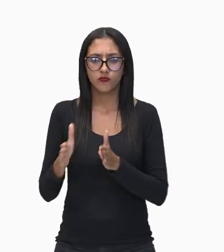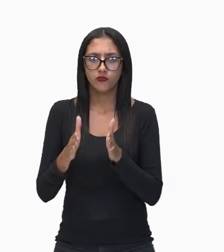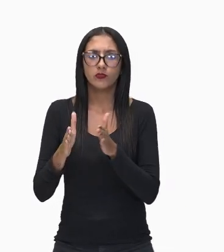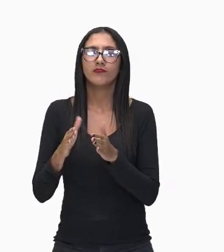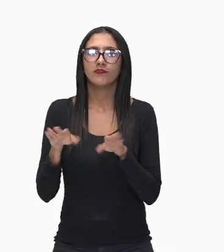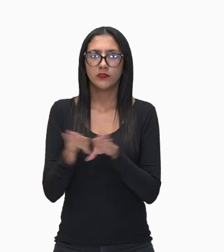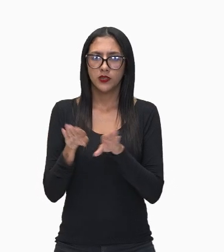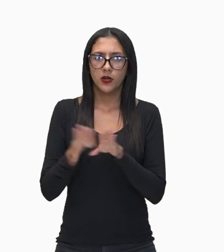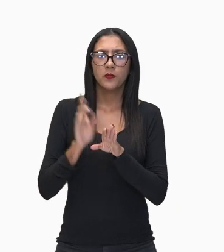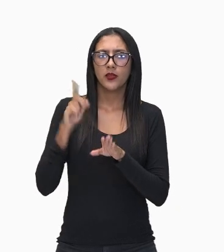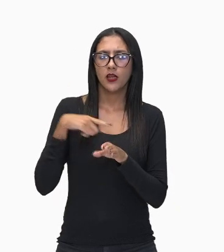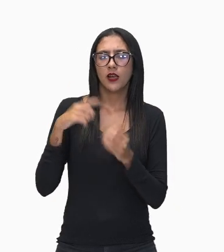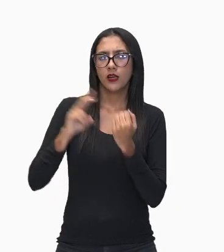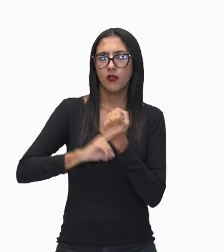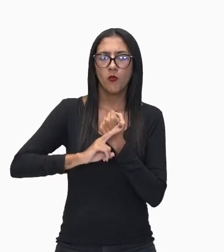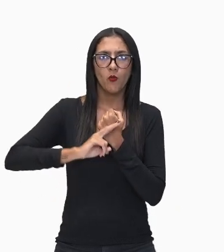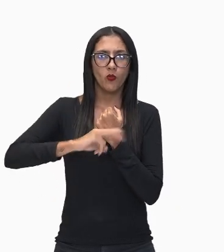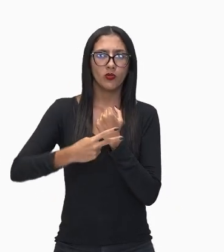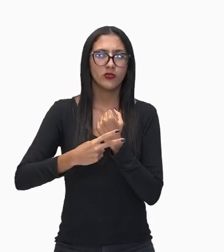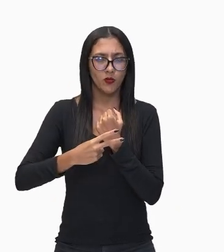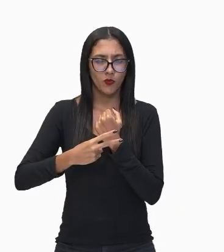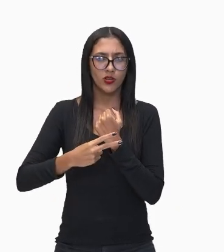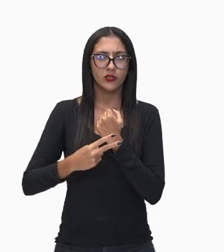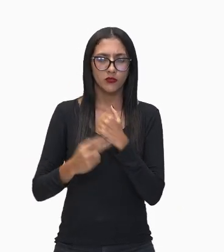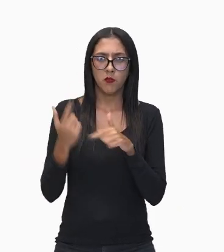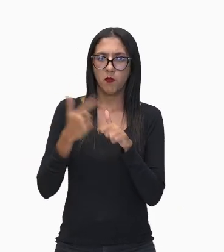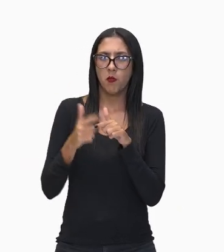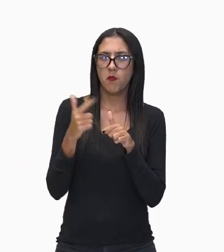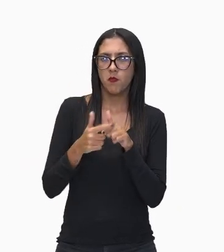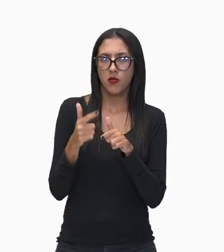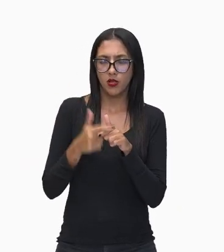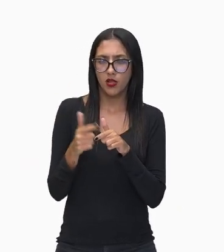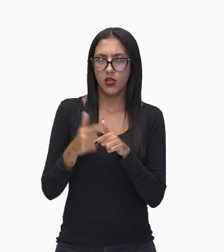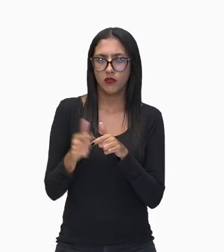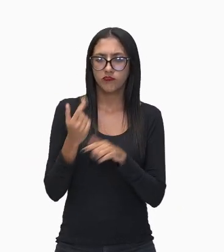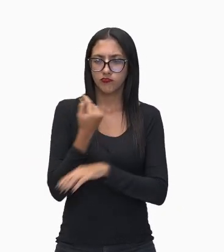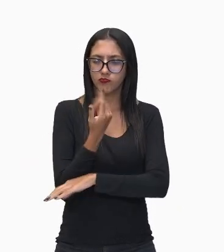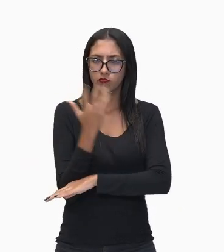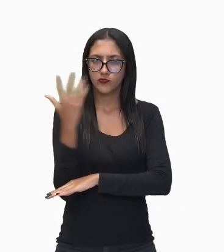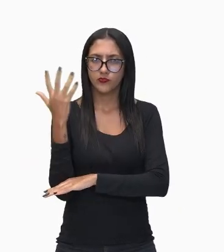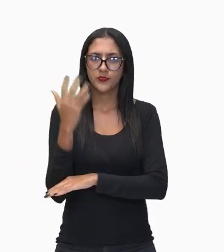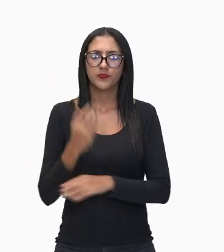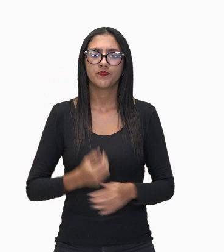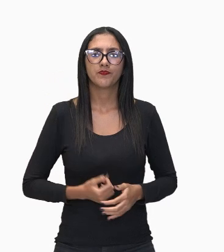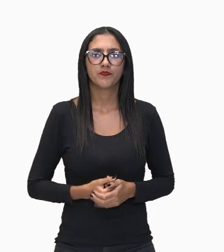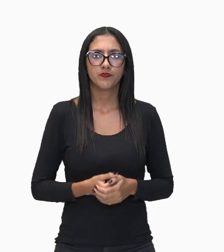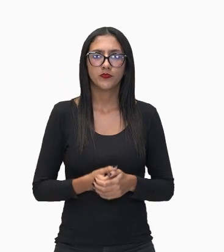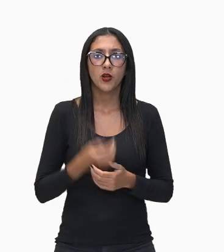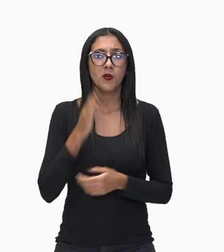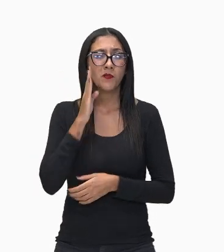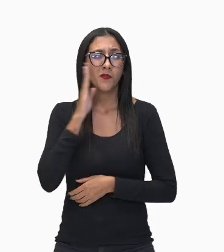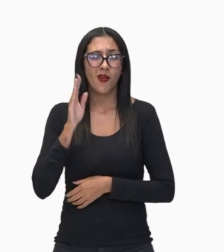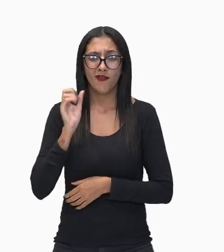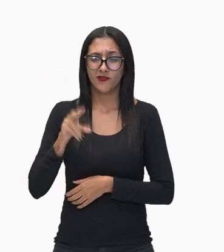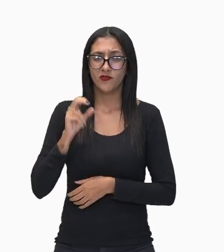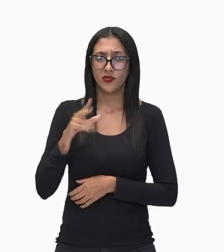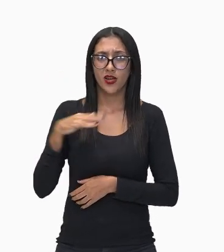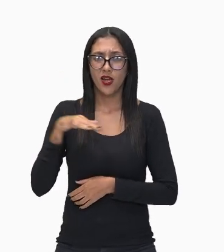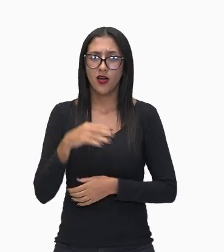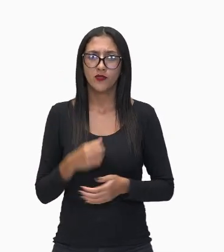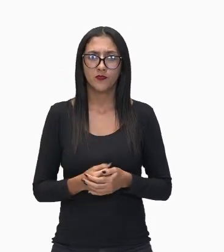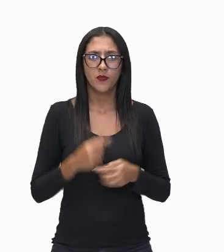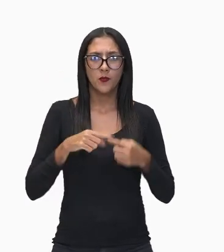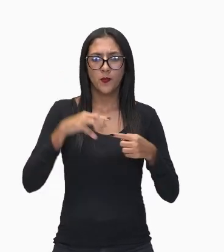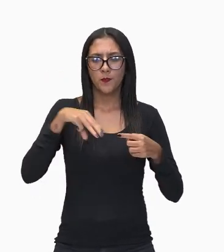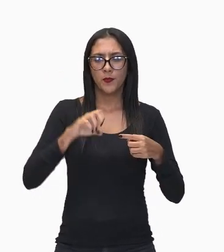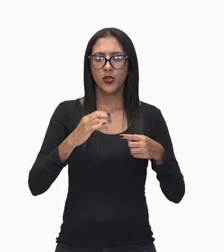uma consequência, né, também, né, um problema ambiental, né, Os principais venenos das águas fluviais são o